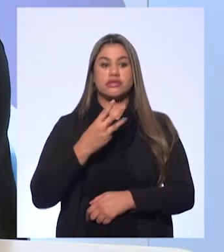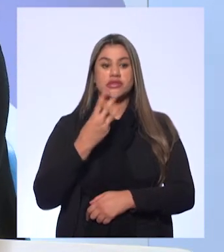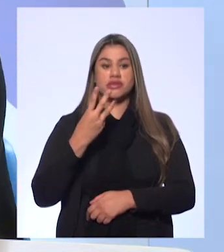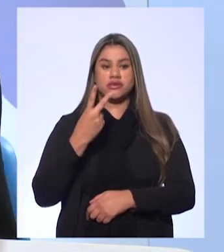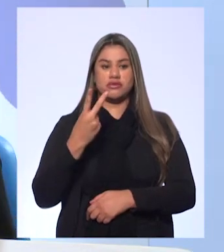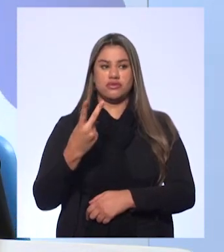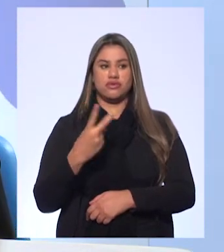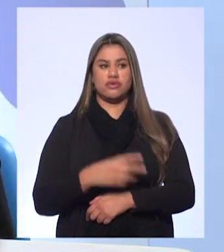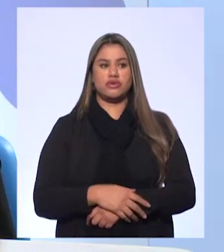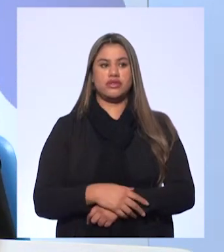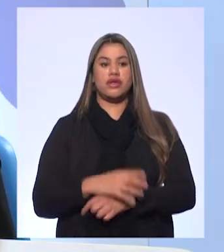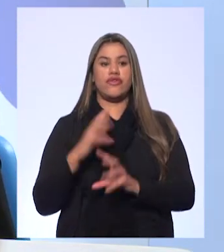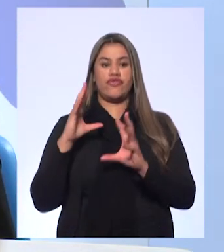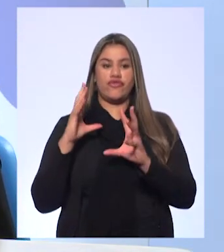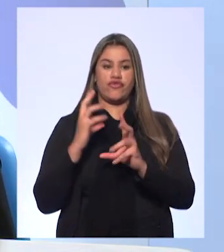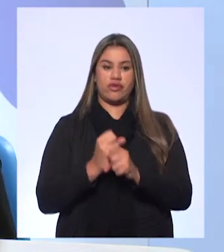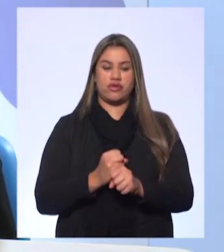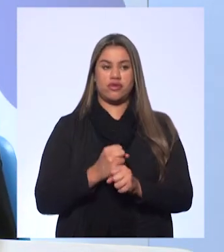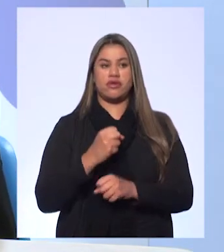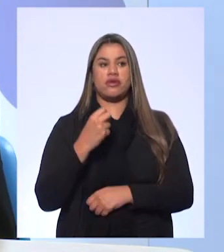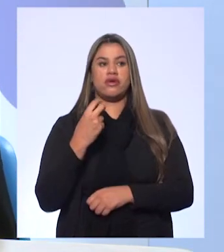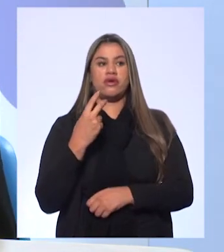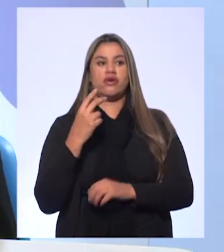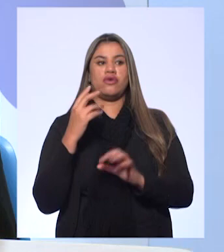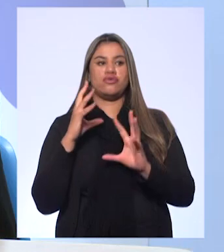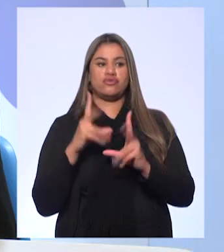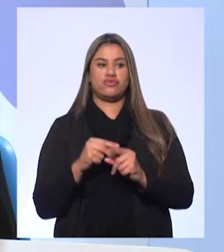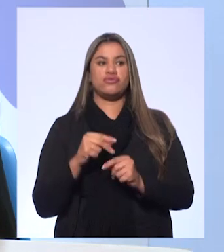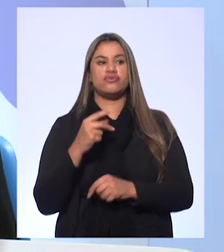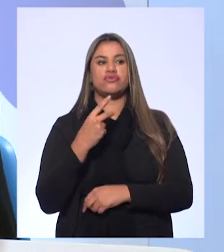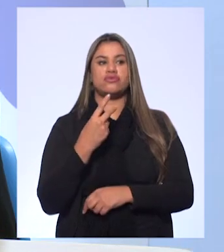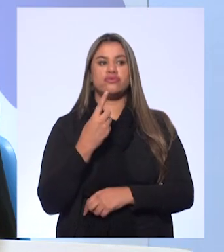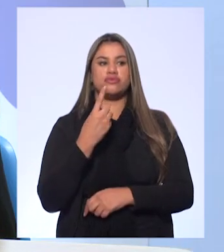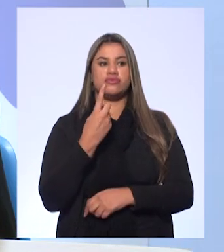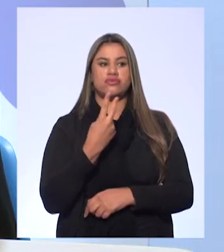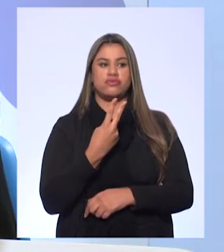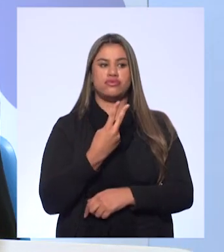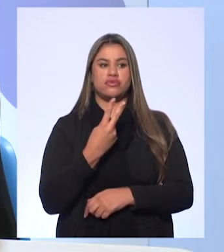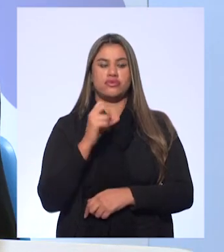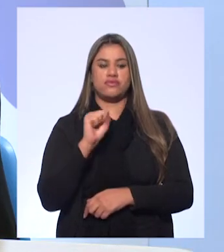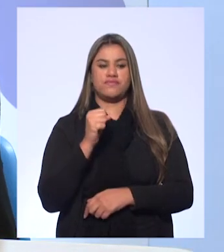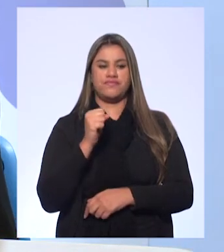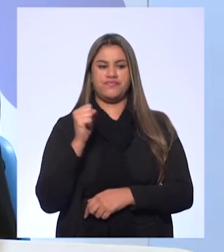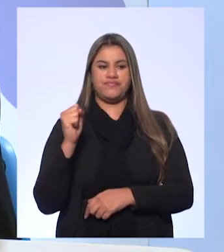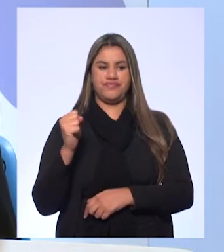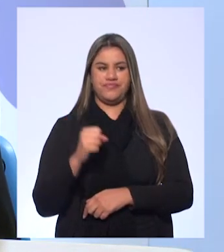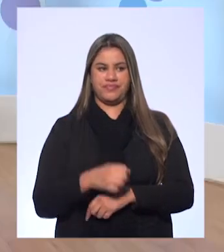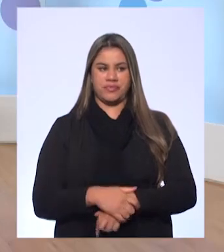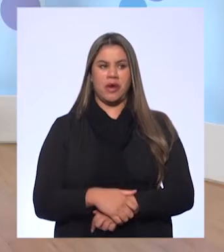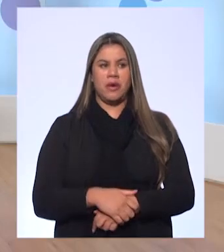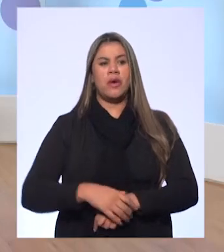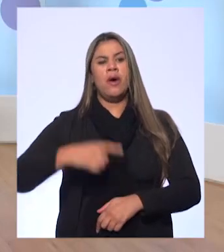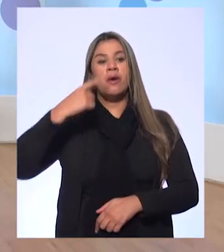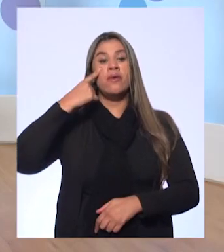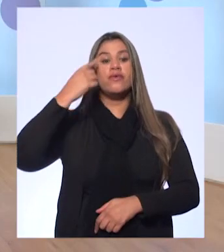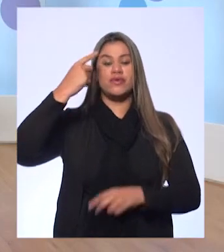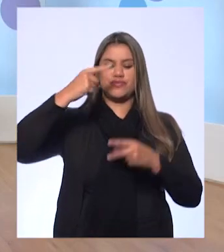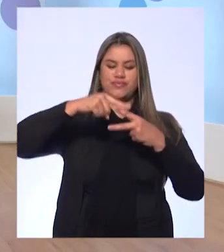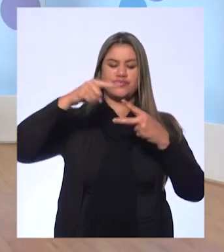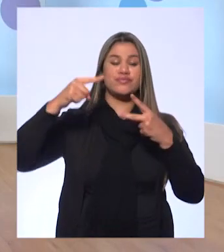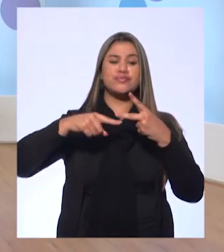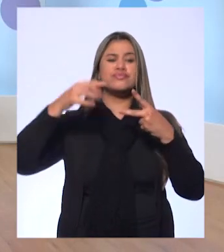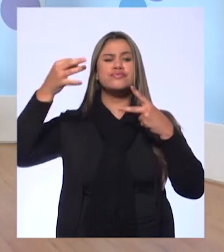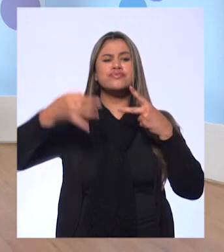e 288 para a massa total. Tá. Vamos ver aqui quem acertou.